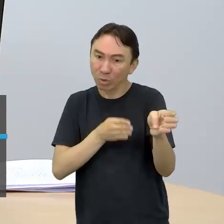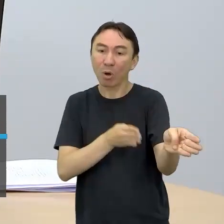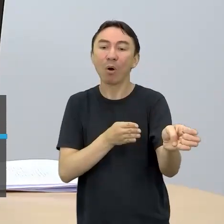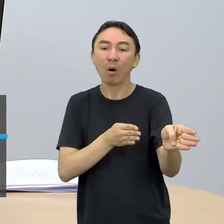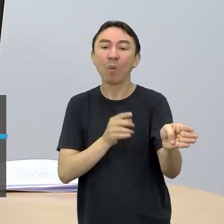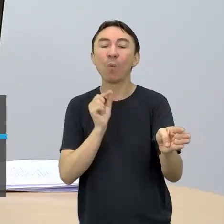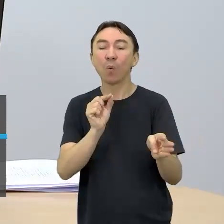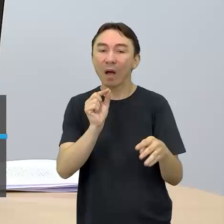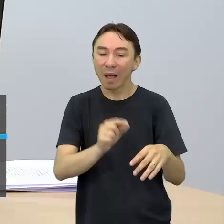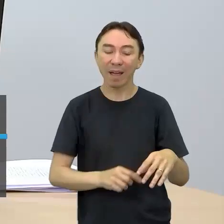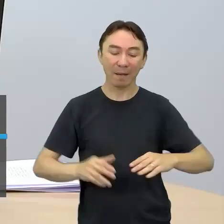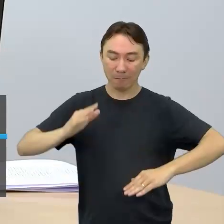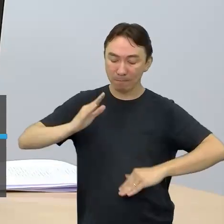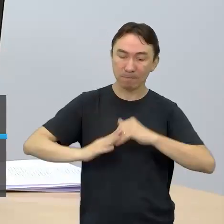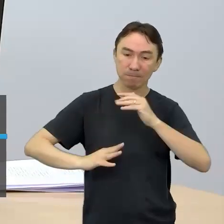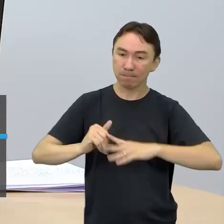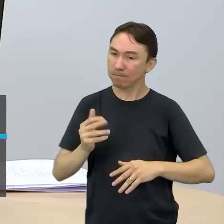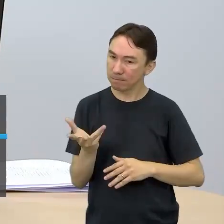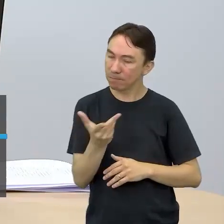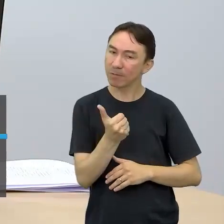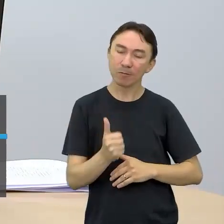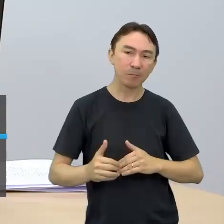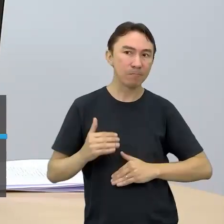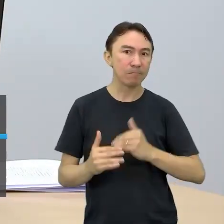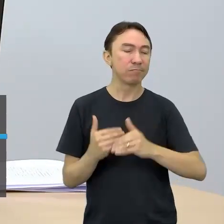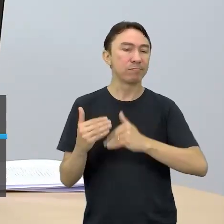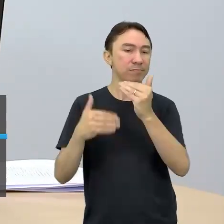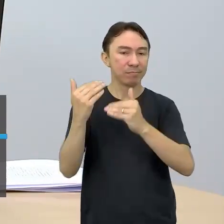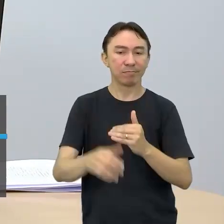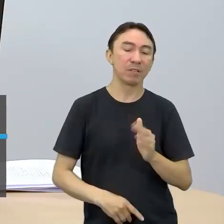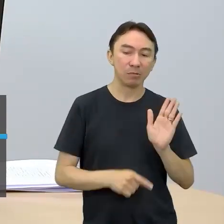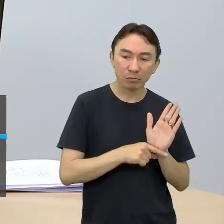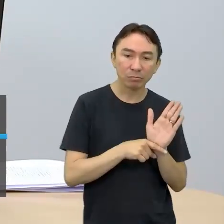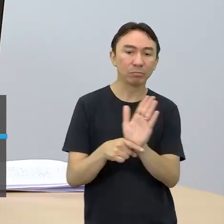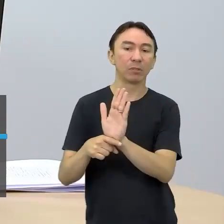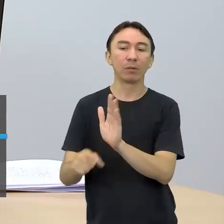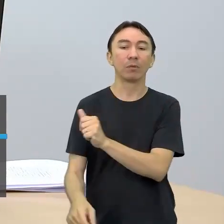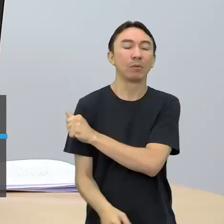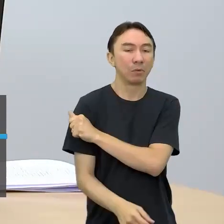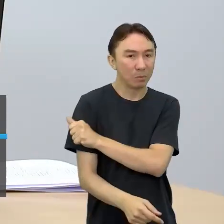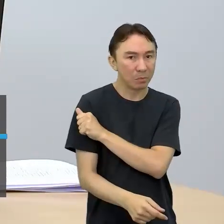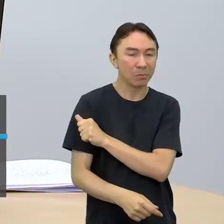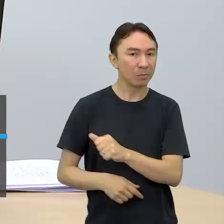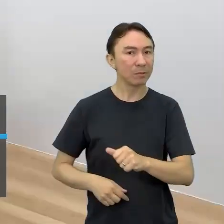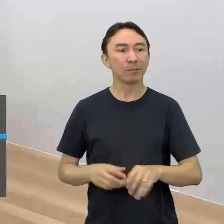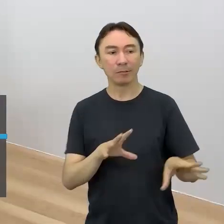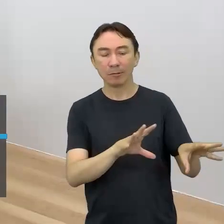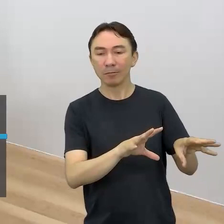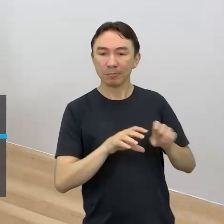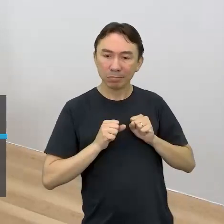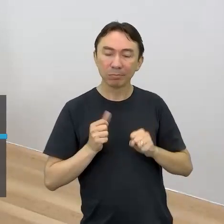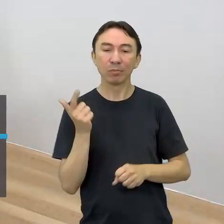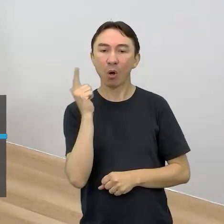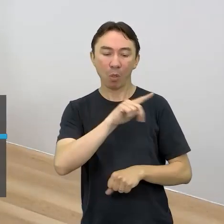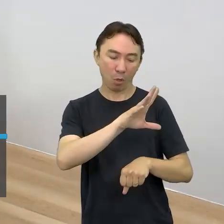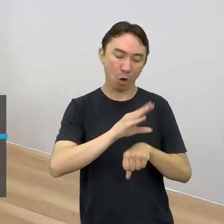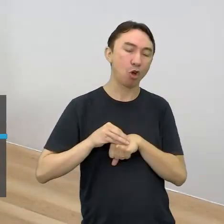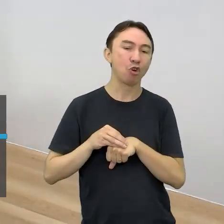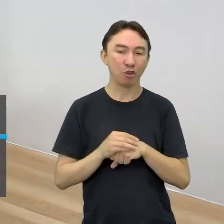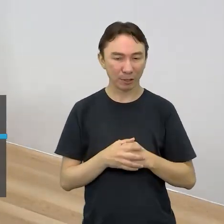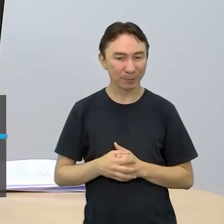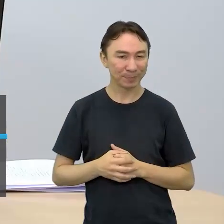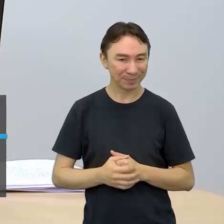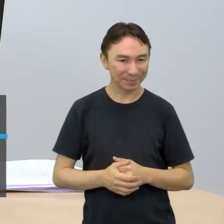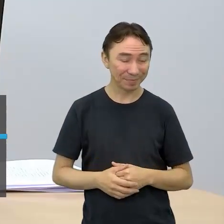de habilidades, proporcionar isso aos estudantes. Então, sempre foco no desenvolvimento das habilidades.